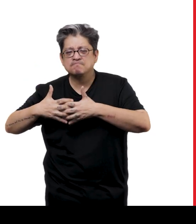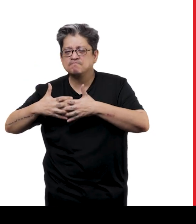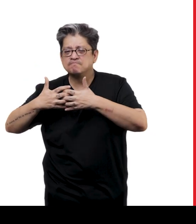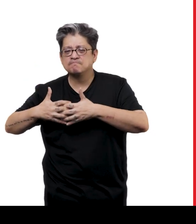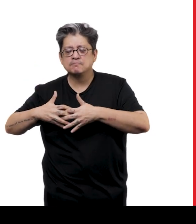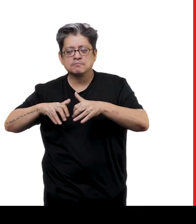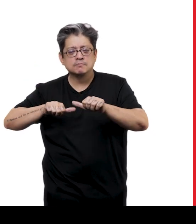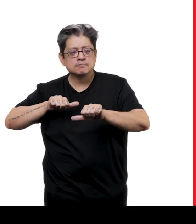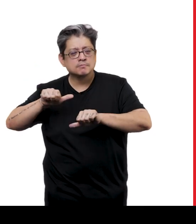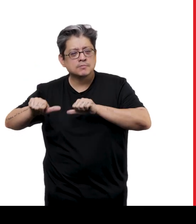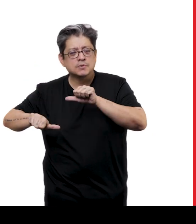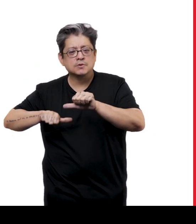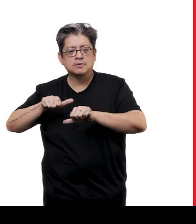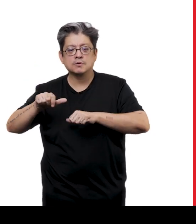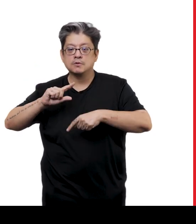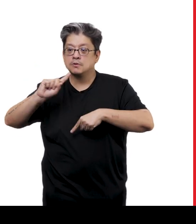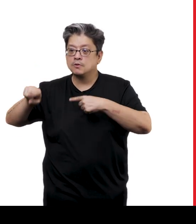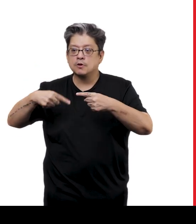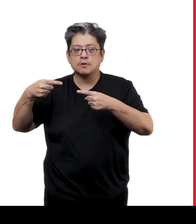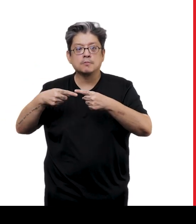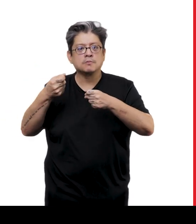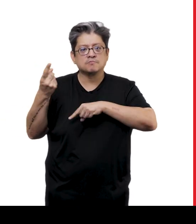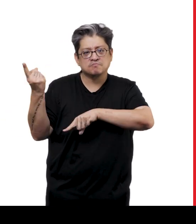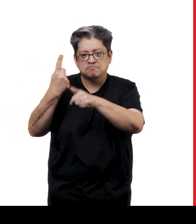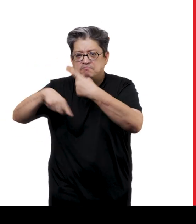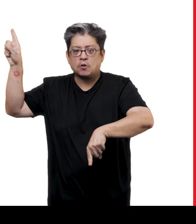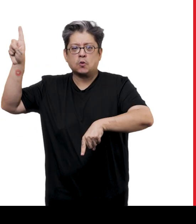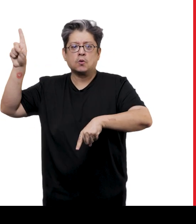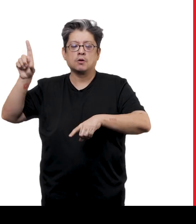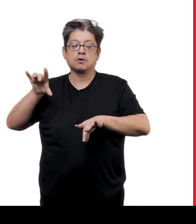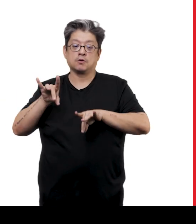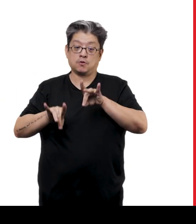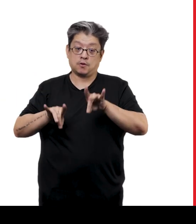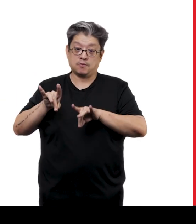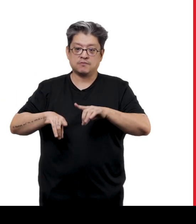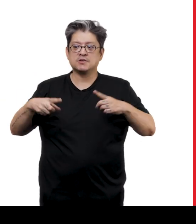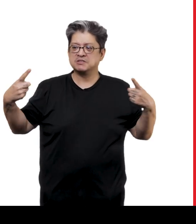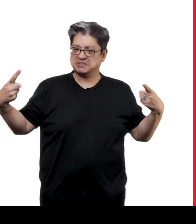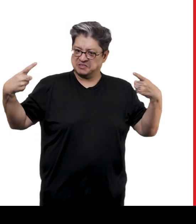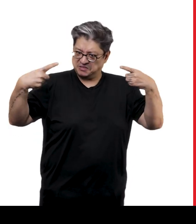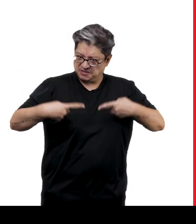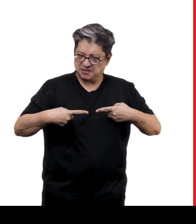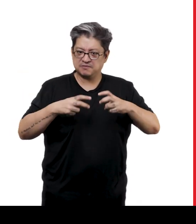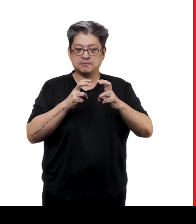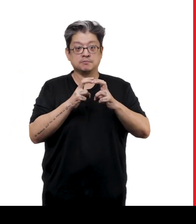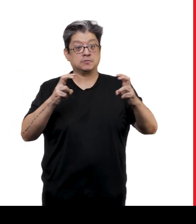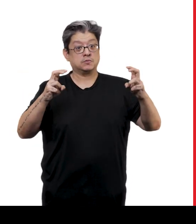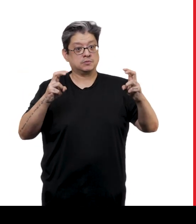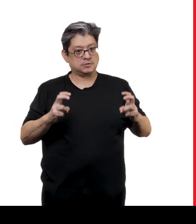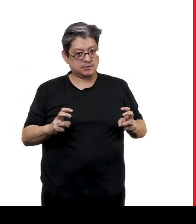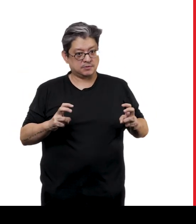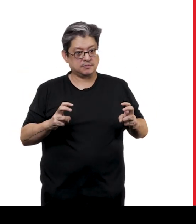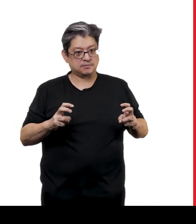desafios para o museu e introduz ao público um importante capítulo de sua história.